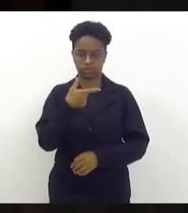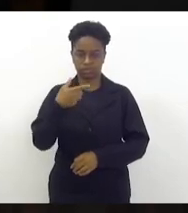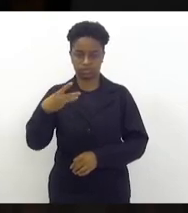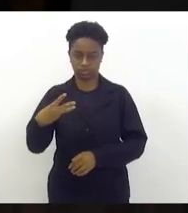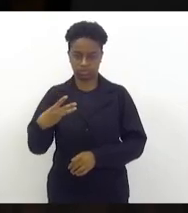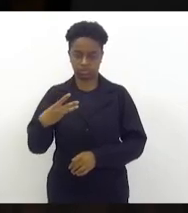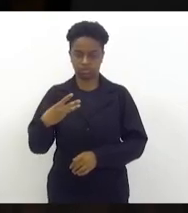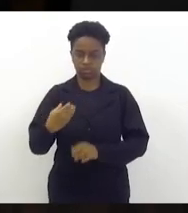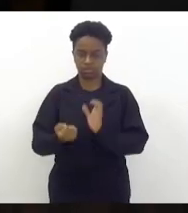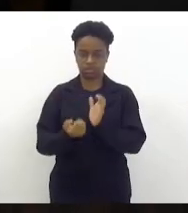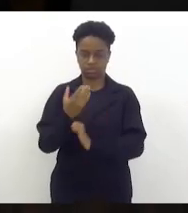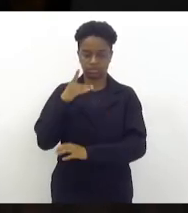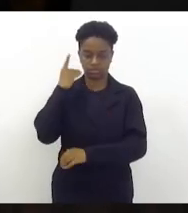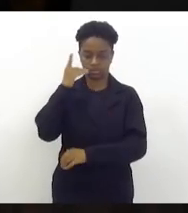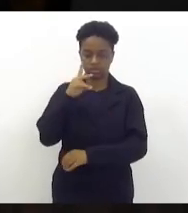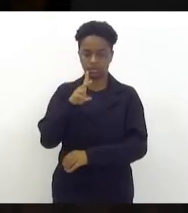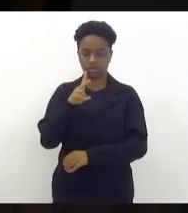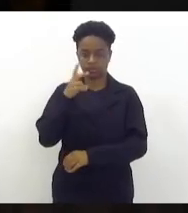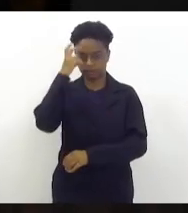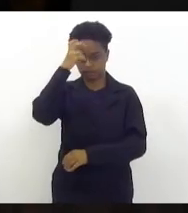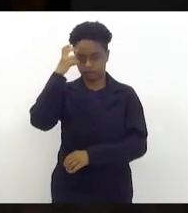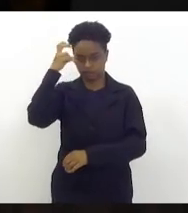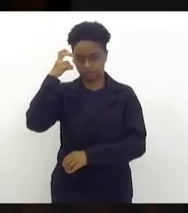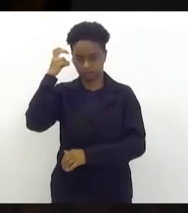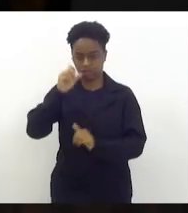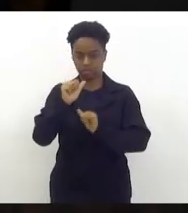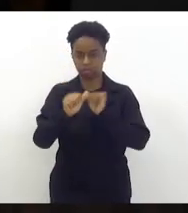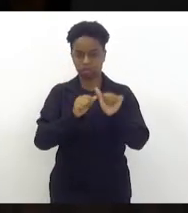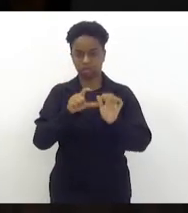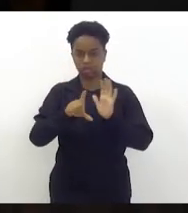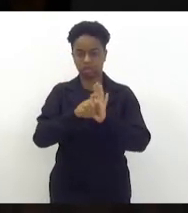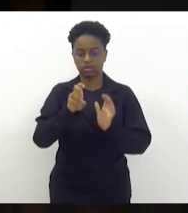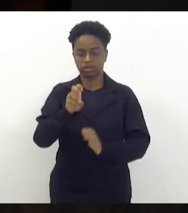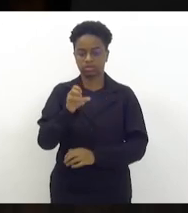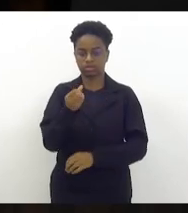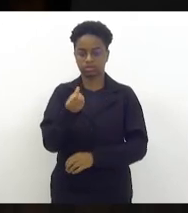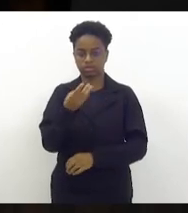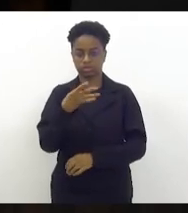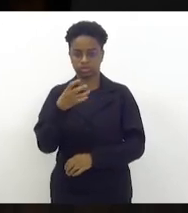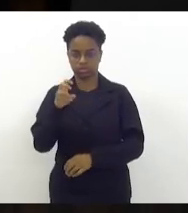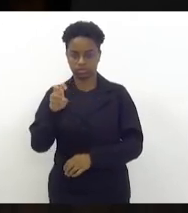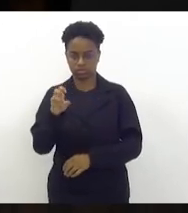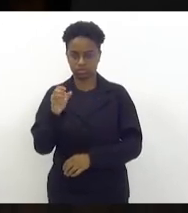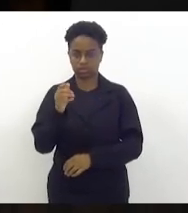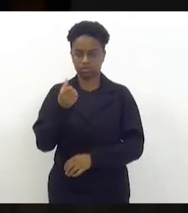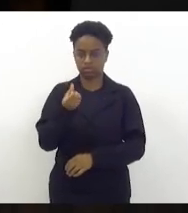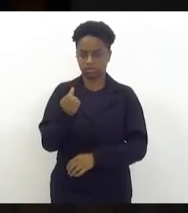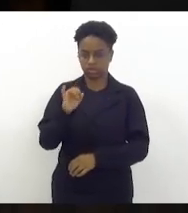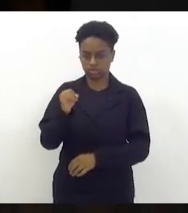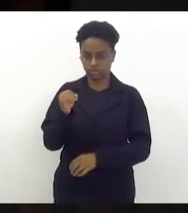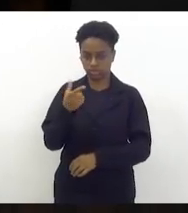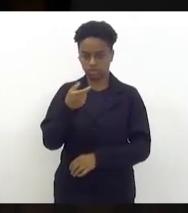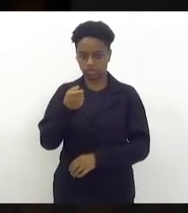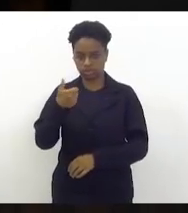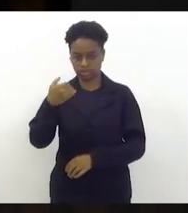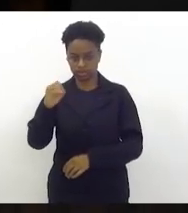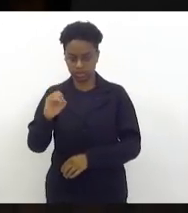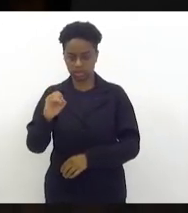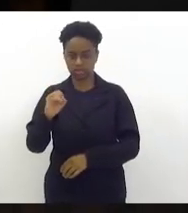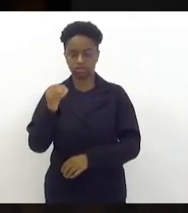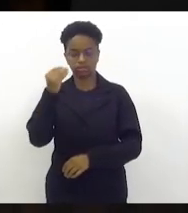587/2023, de autoria da deputada Verônica Lima, que altera a lei número 5.645, de 6 de janeiro de 2010,